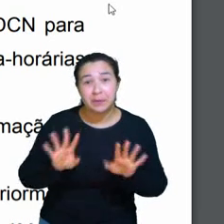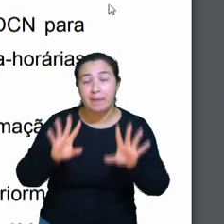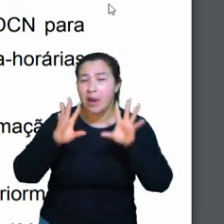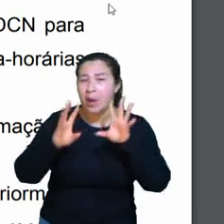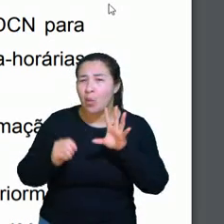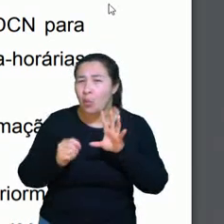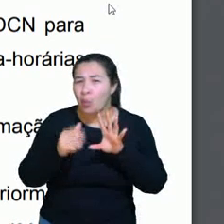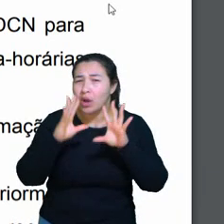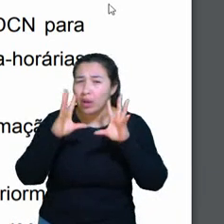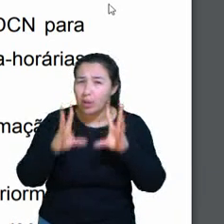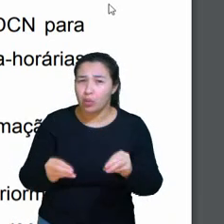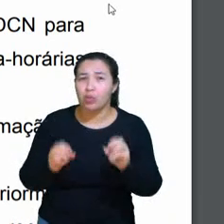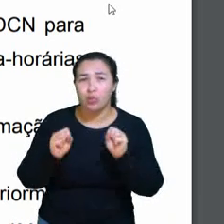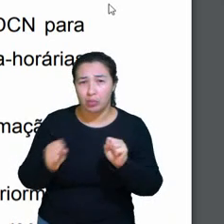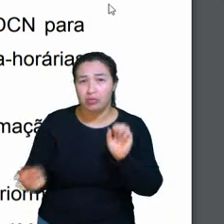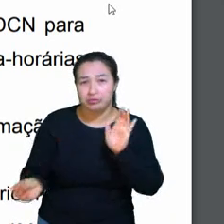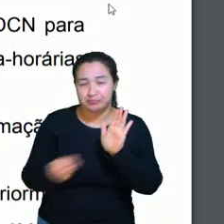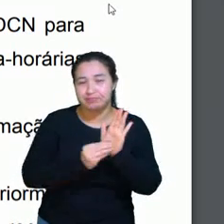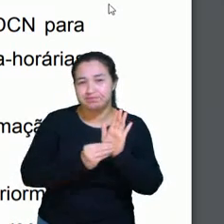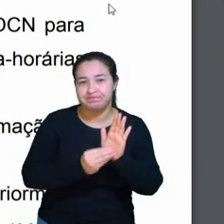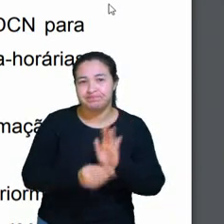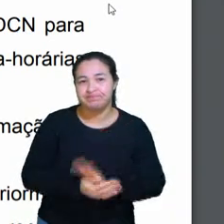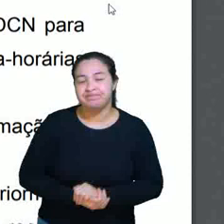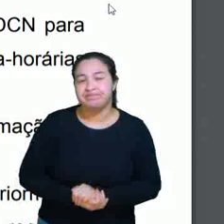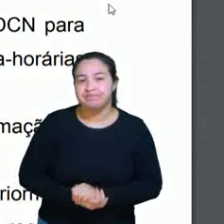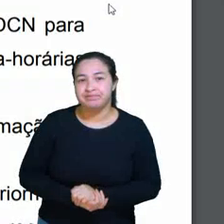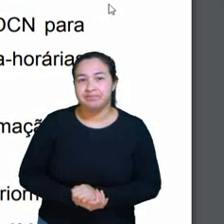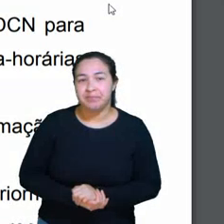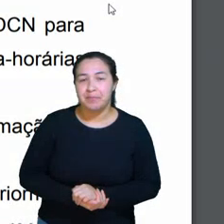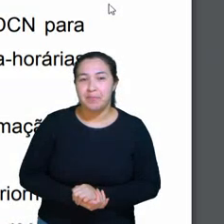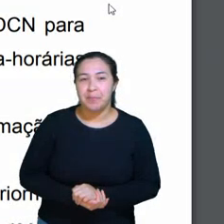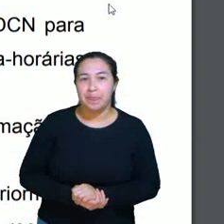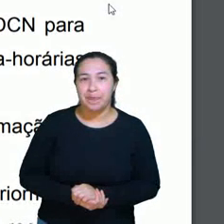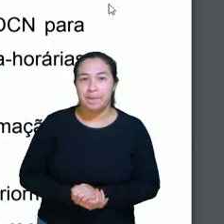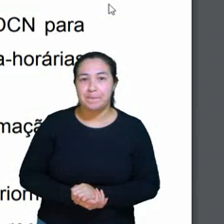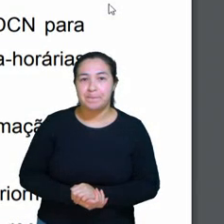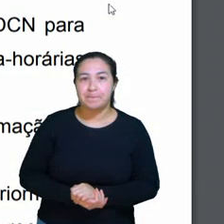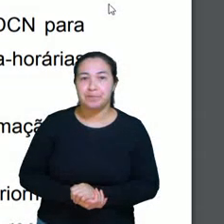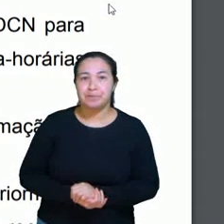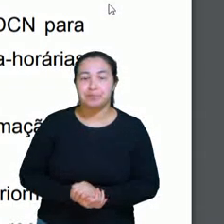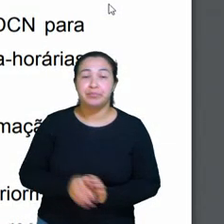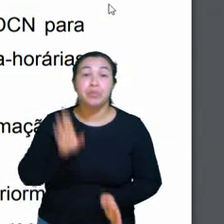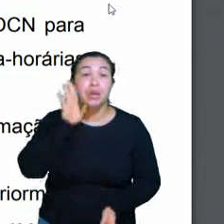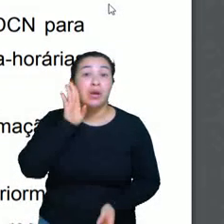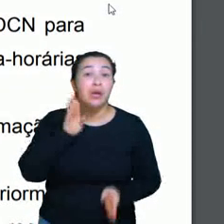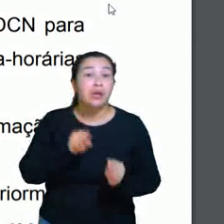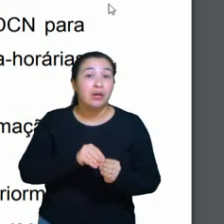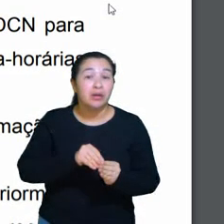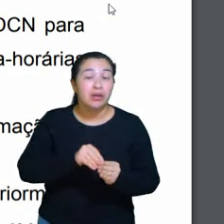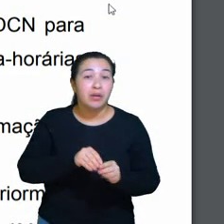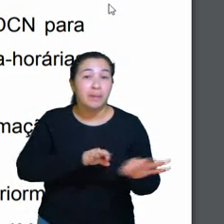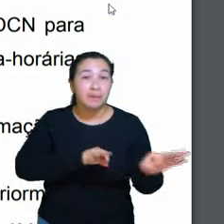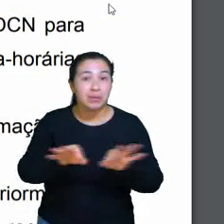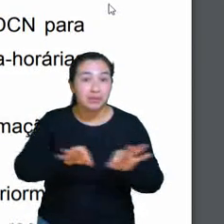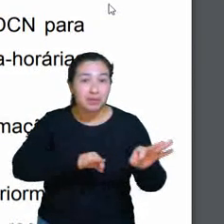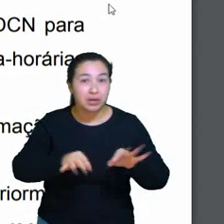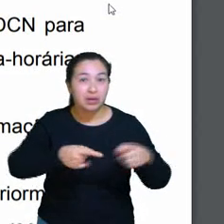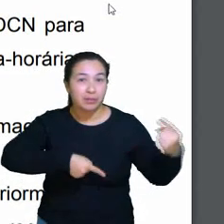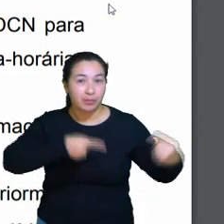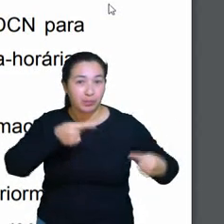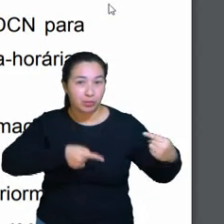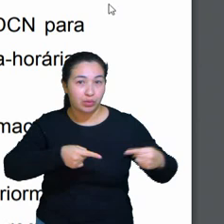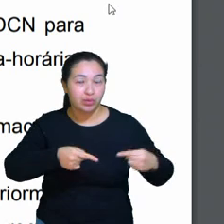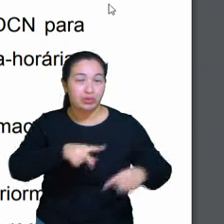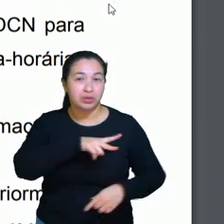gente pode ainda incluir a formulação de políticas públicas para a formação